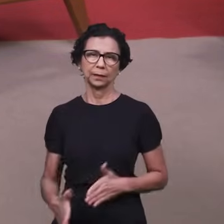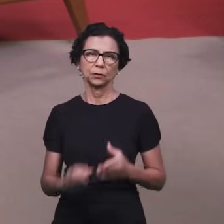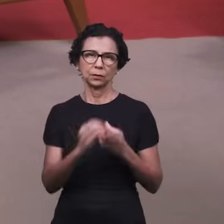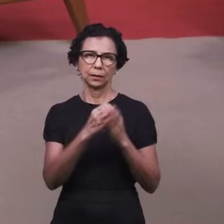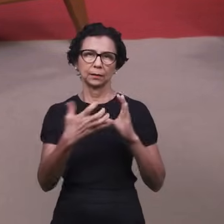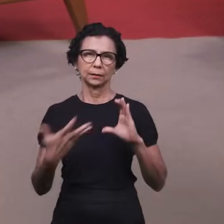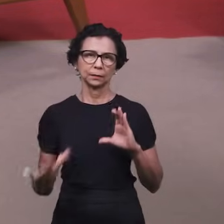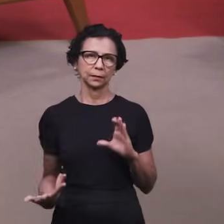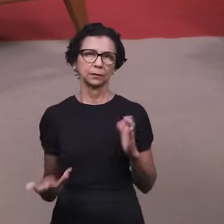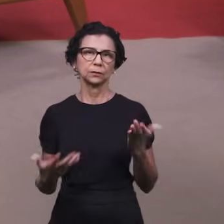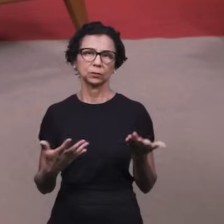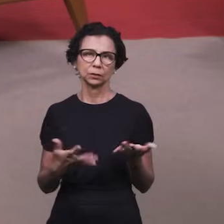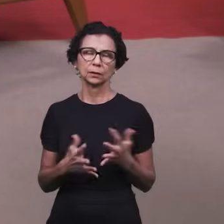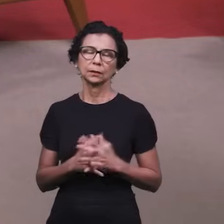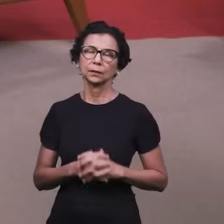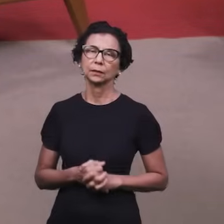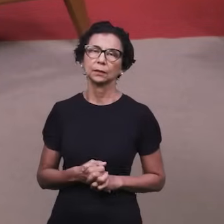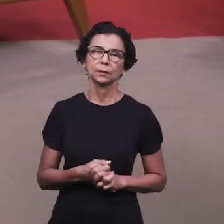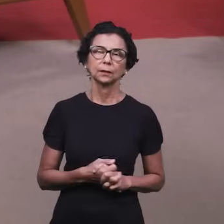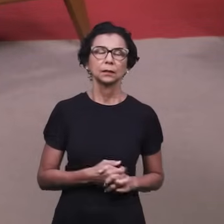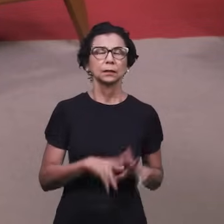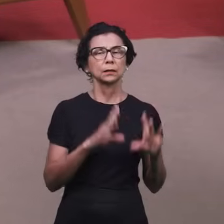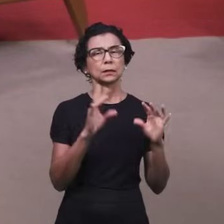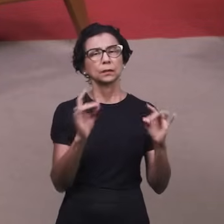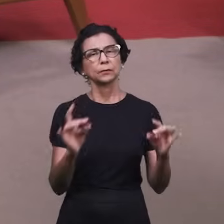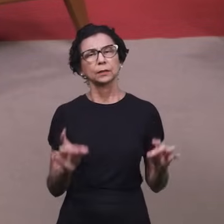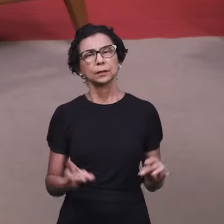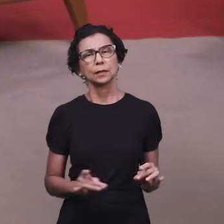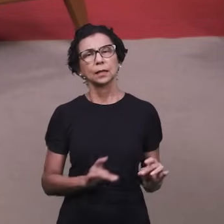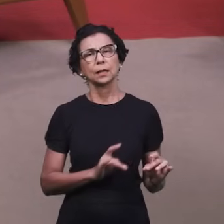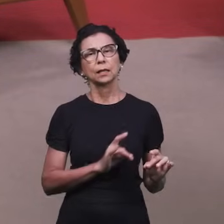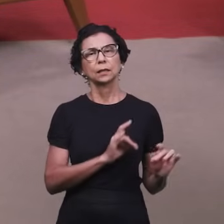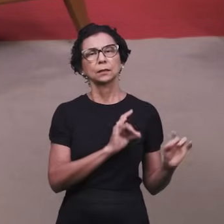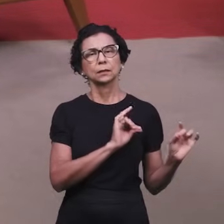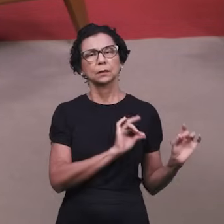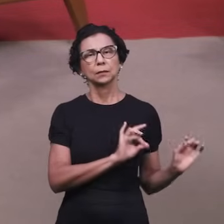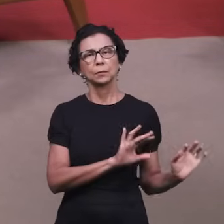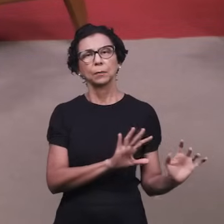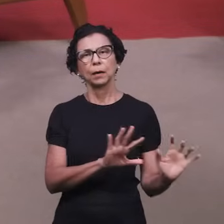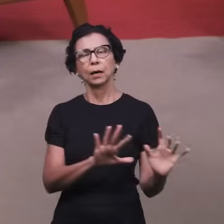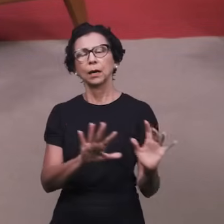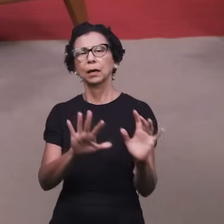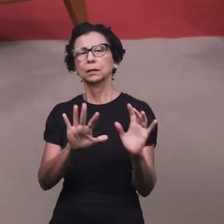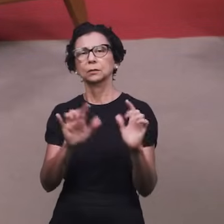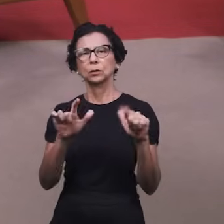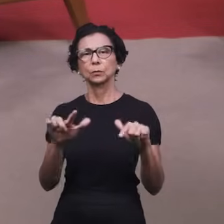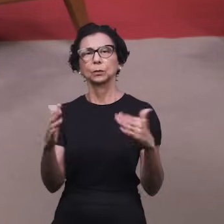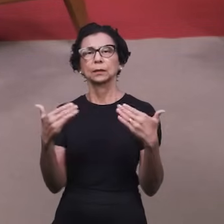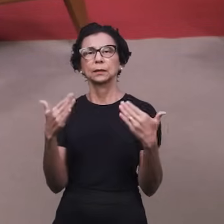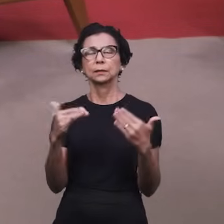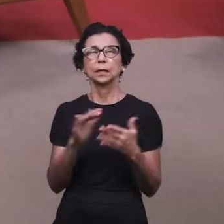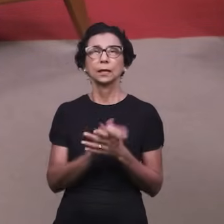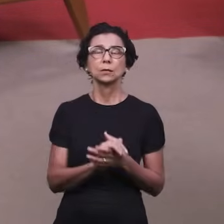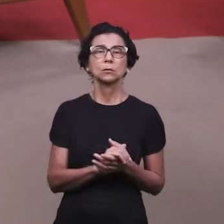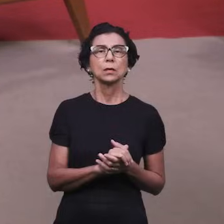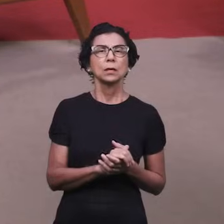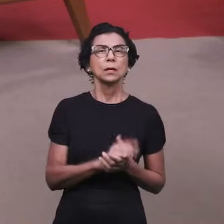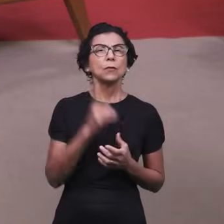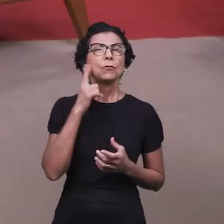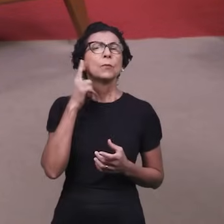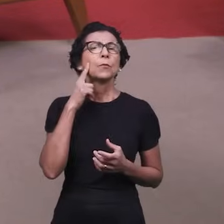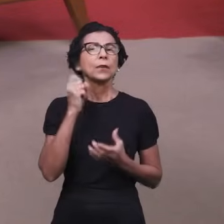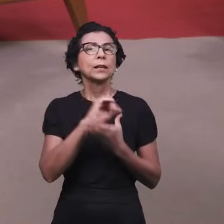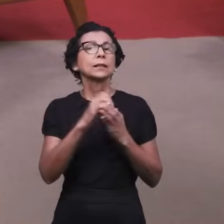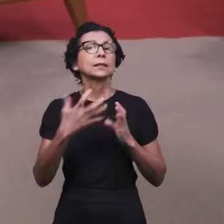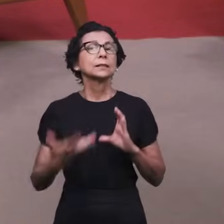dela é de coluna de fumaça. Pronto, coluna de fumaça perfumada de mirra, de incenso, de toda sorte de pós aromáticos. Como é que a gente identifica aqui